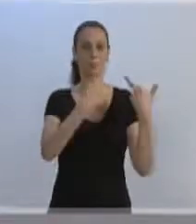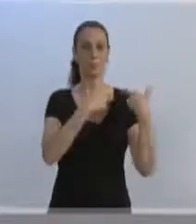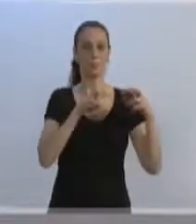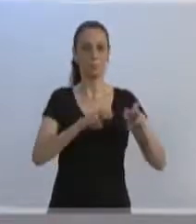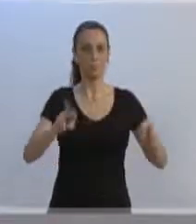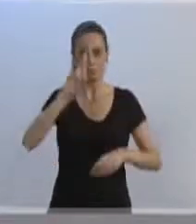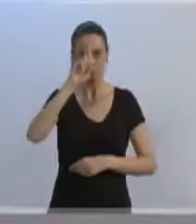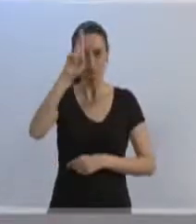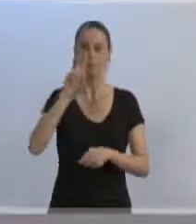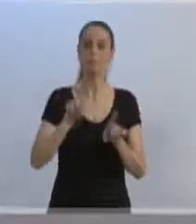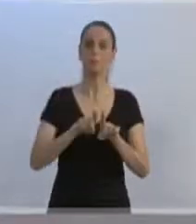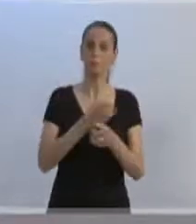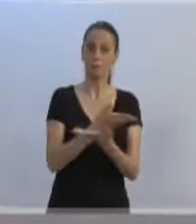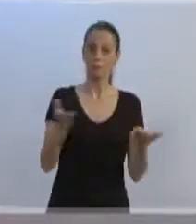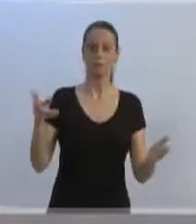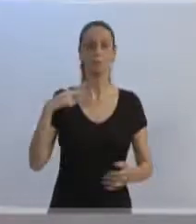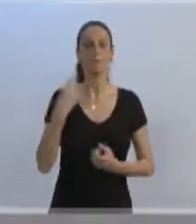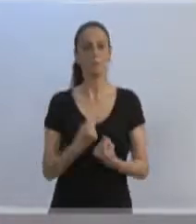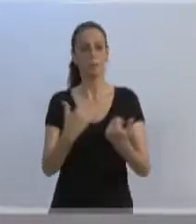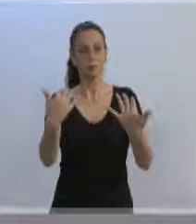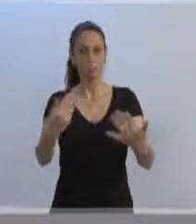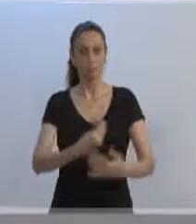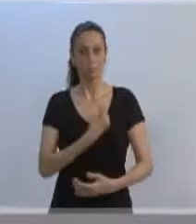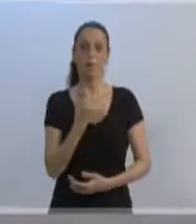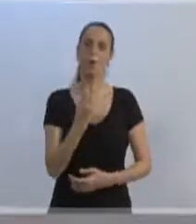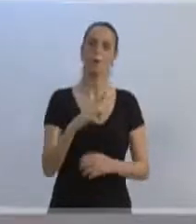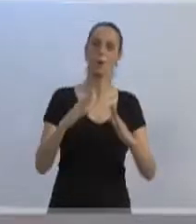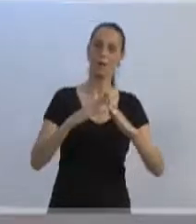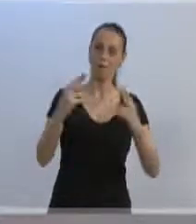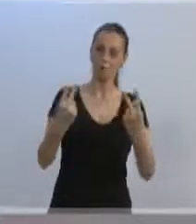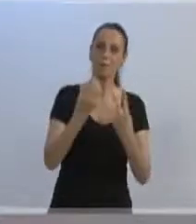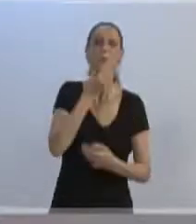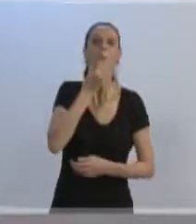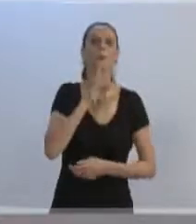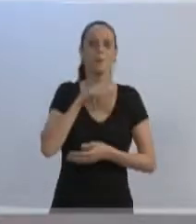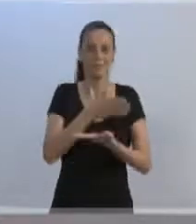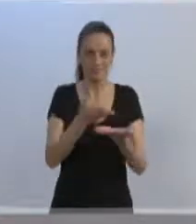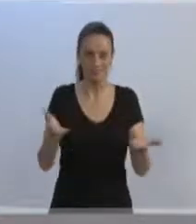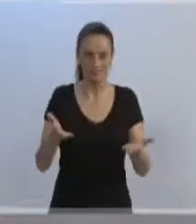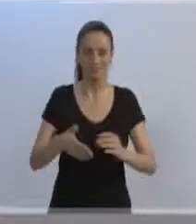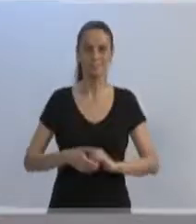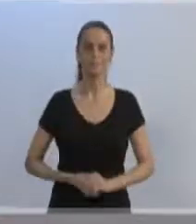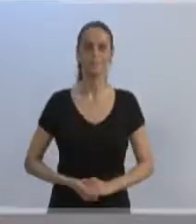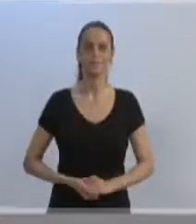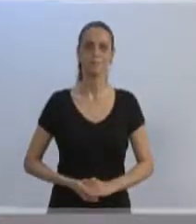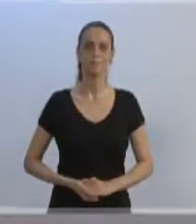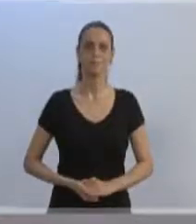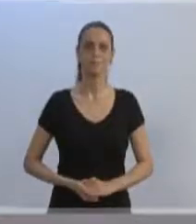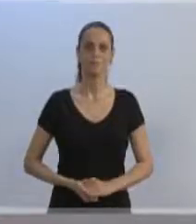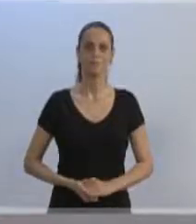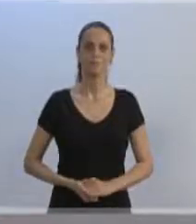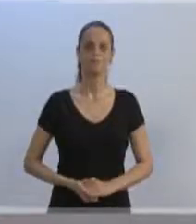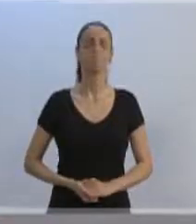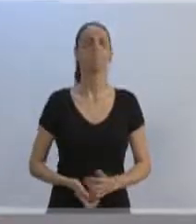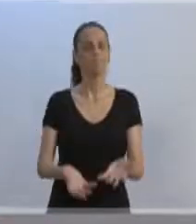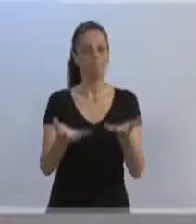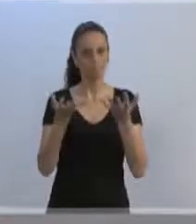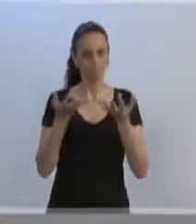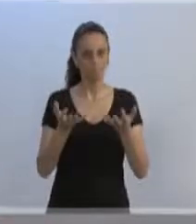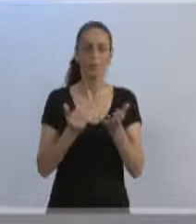trabalhos da mesa senhores vereadores público não assisti aqui em casa boa tarde é eu quero